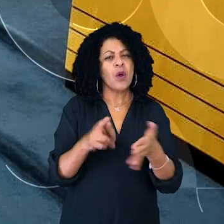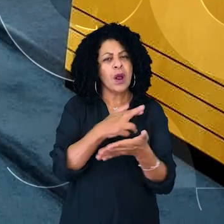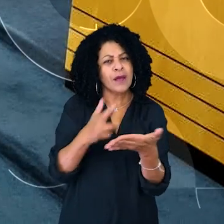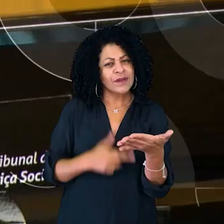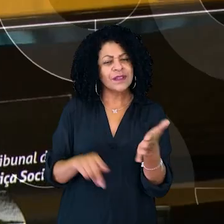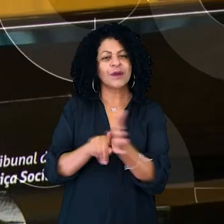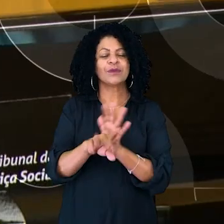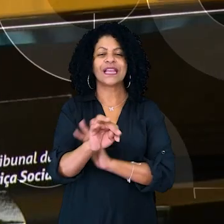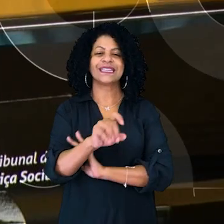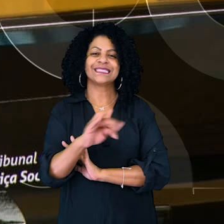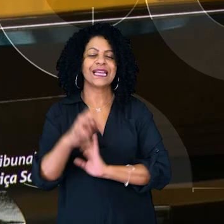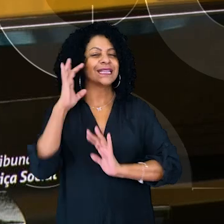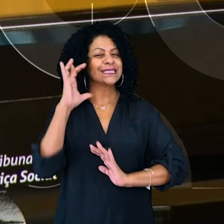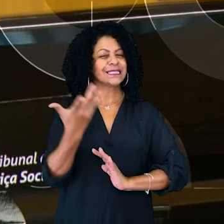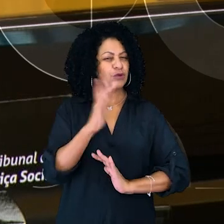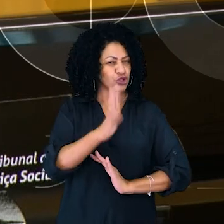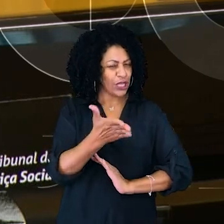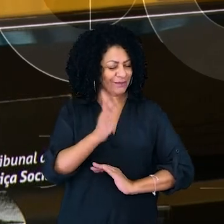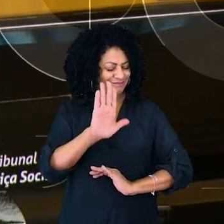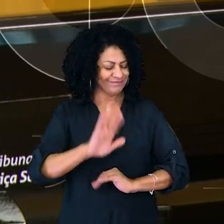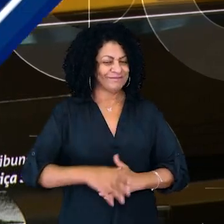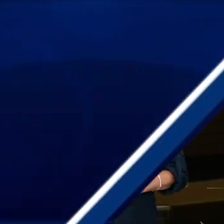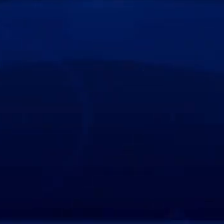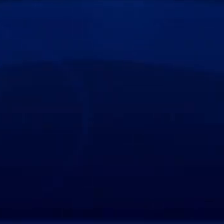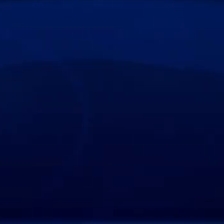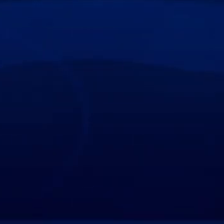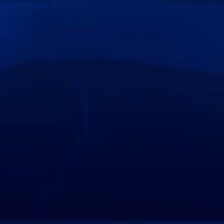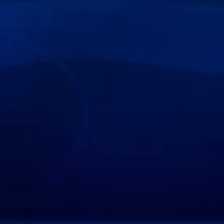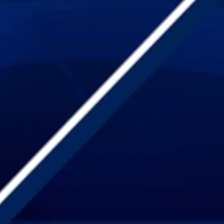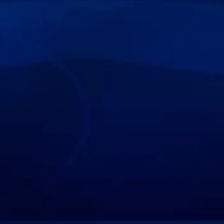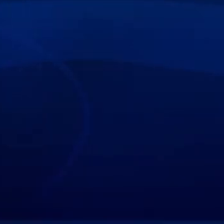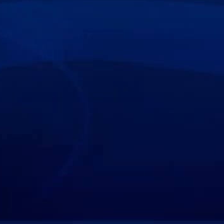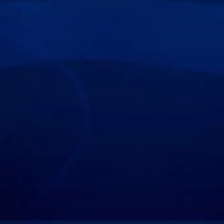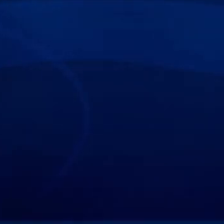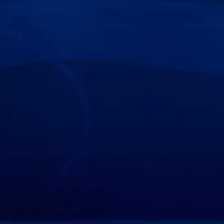traz o motivo dessa decisão já já.